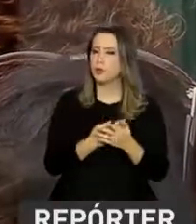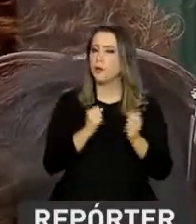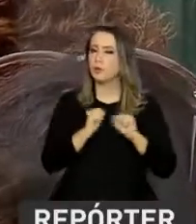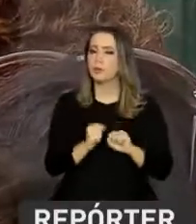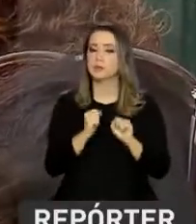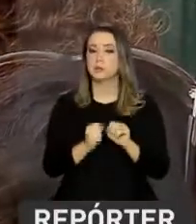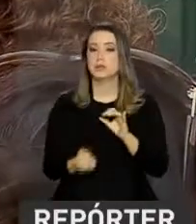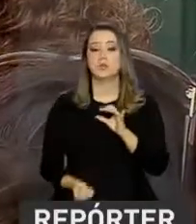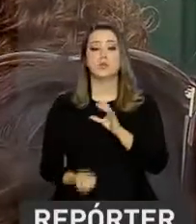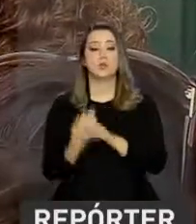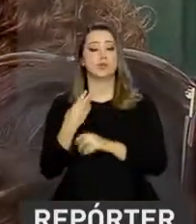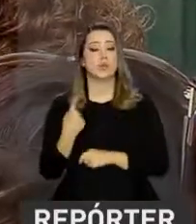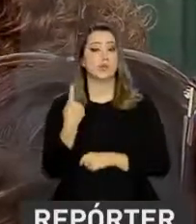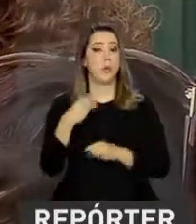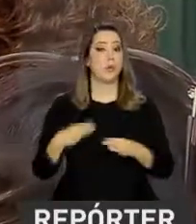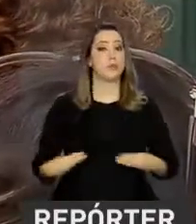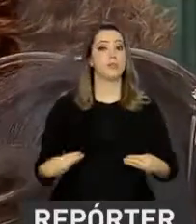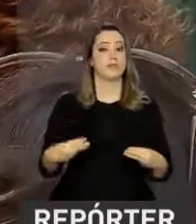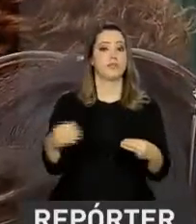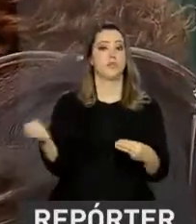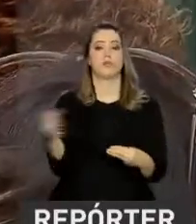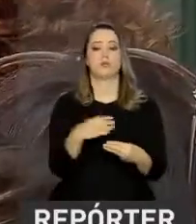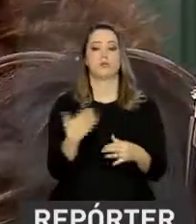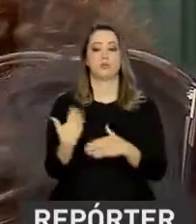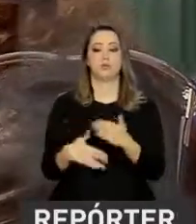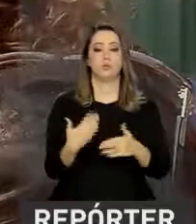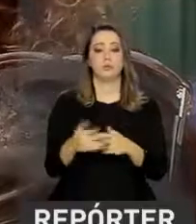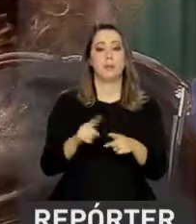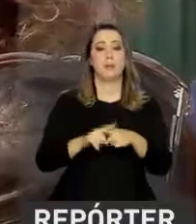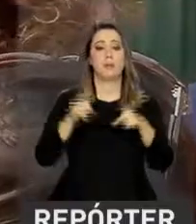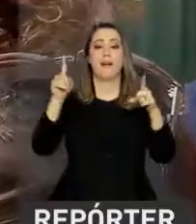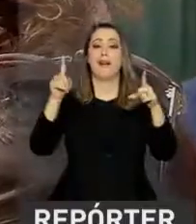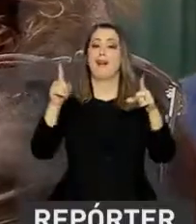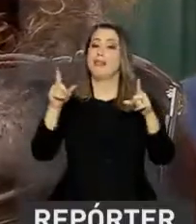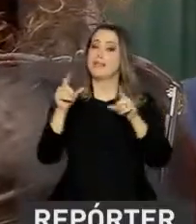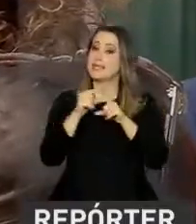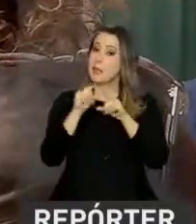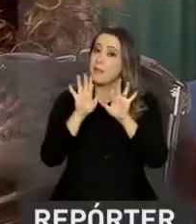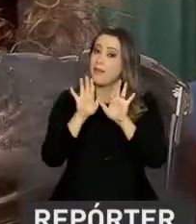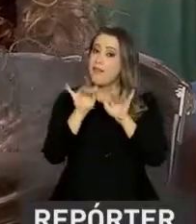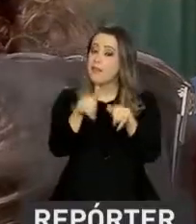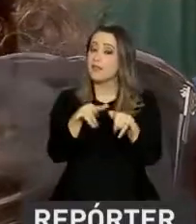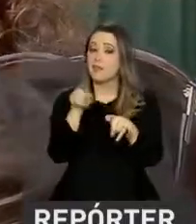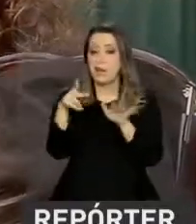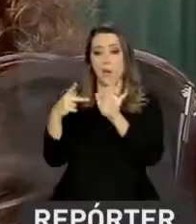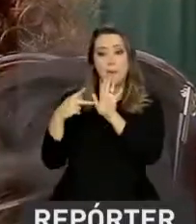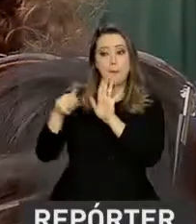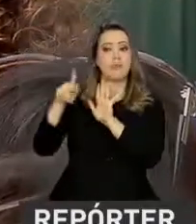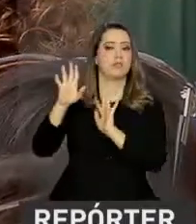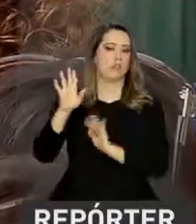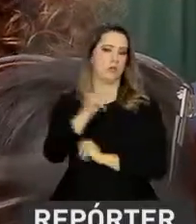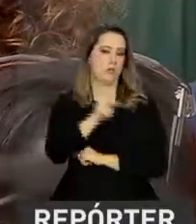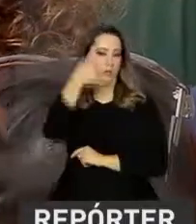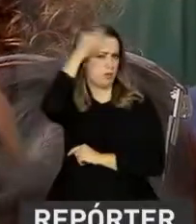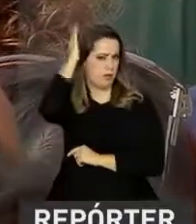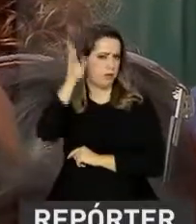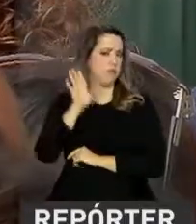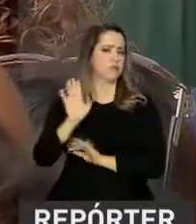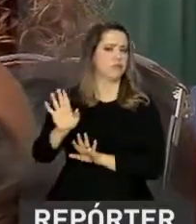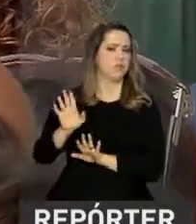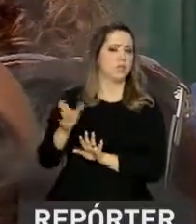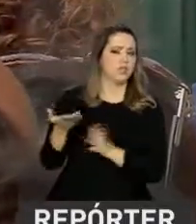criar um ministério avançar nessa situação mas a palavra final será dele a partir do momento em que